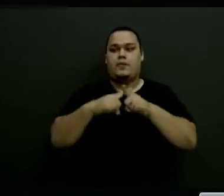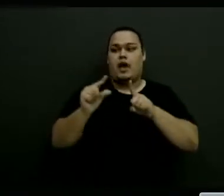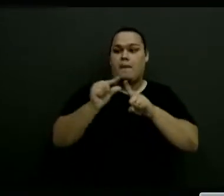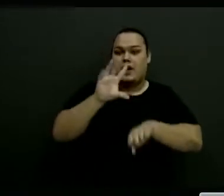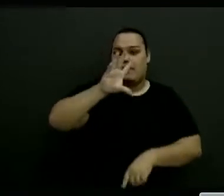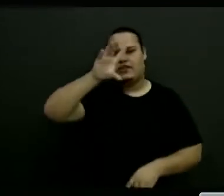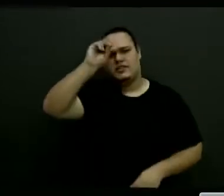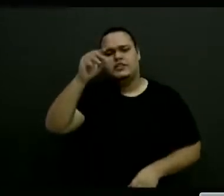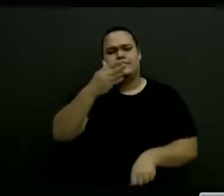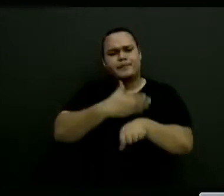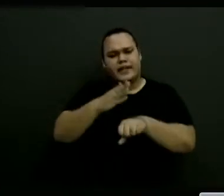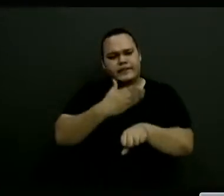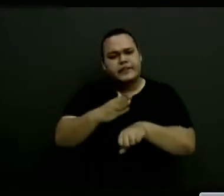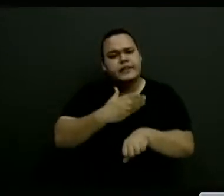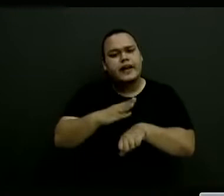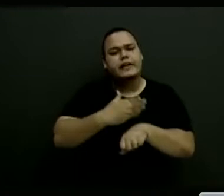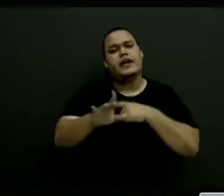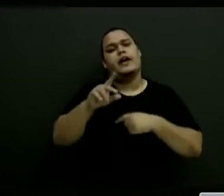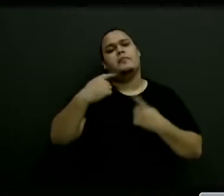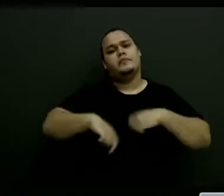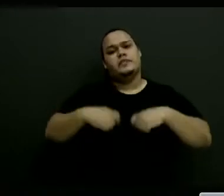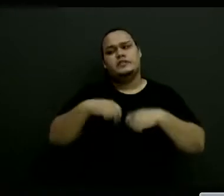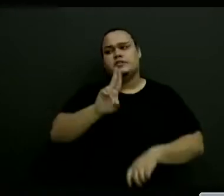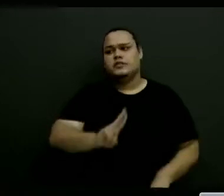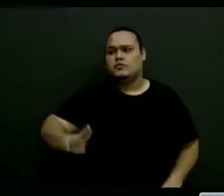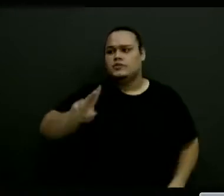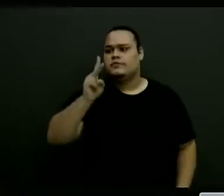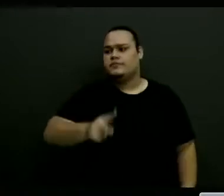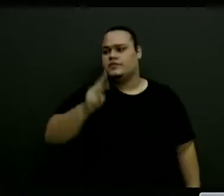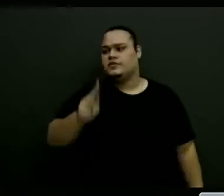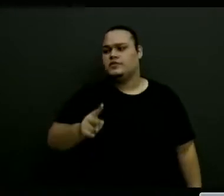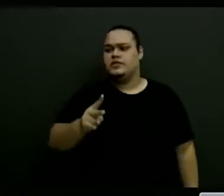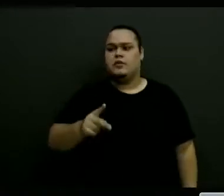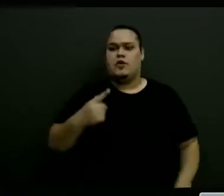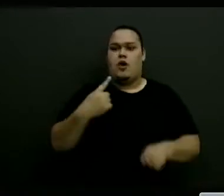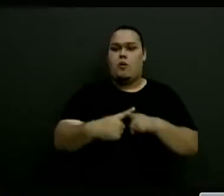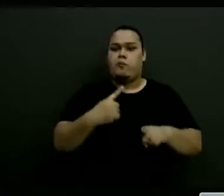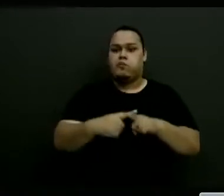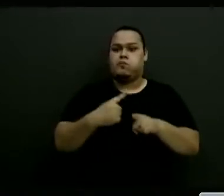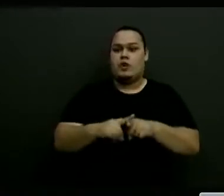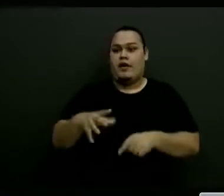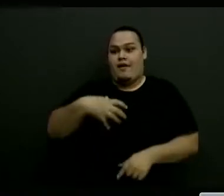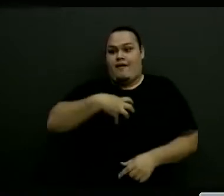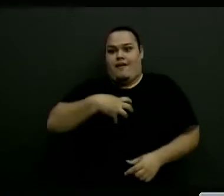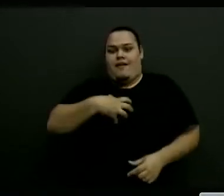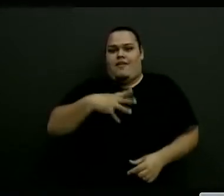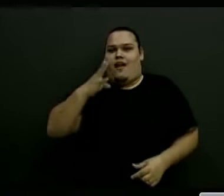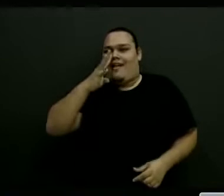milagres. Veja que extraordinário é isso. É que quando o Espírito Santo está em você,